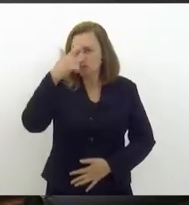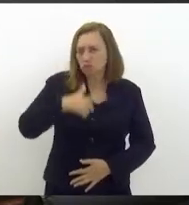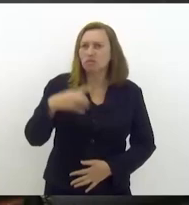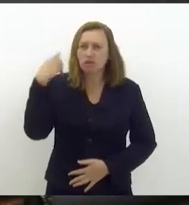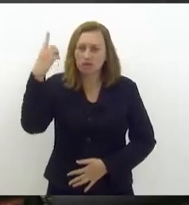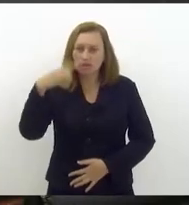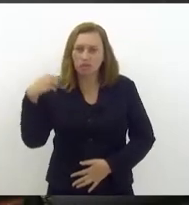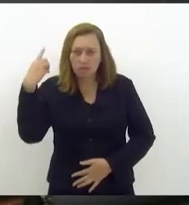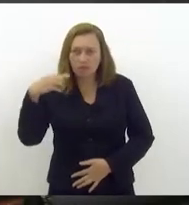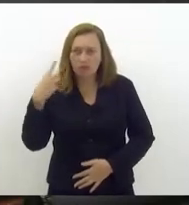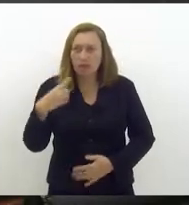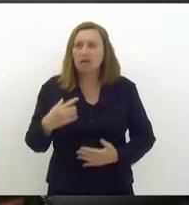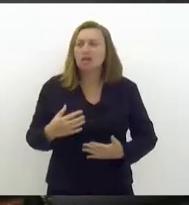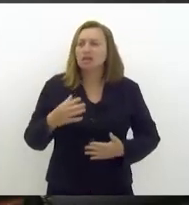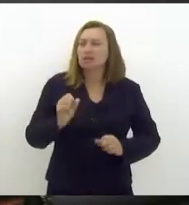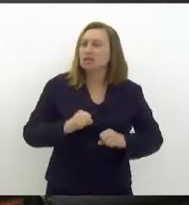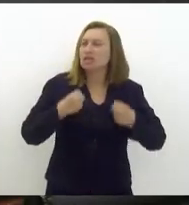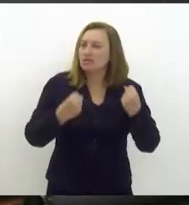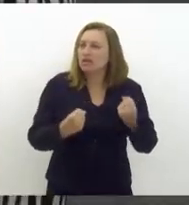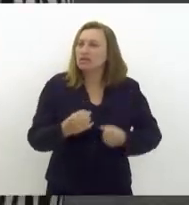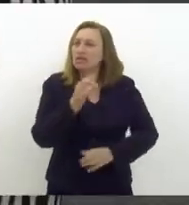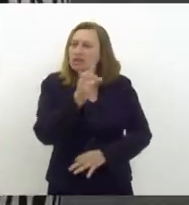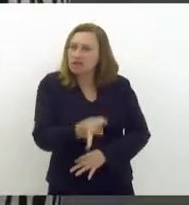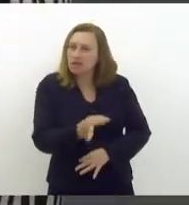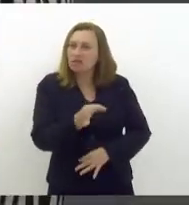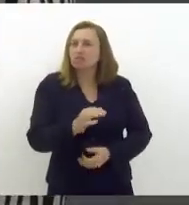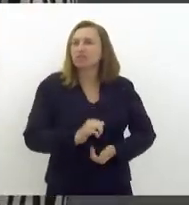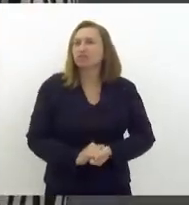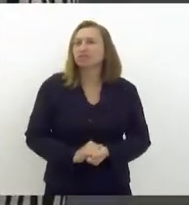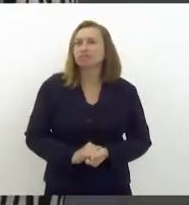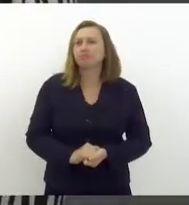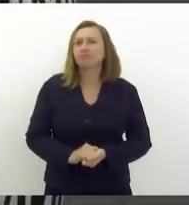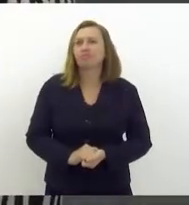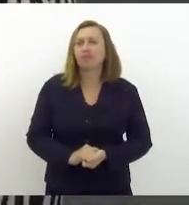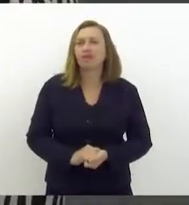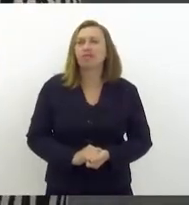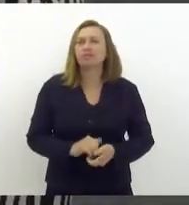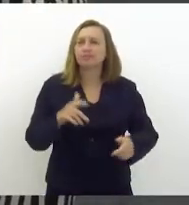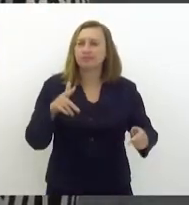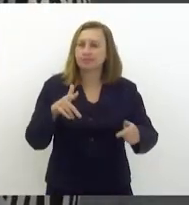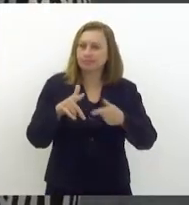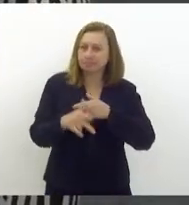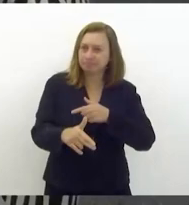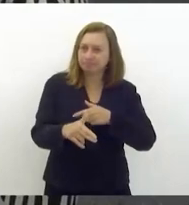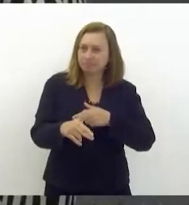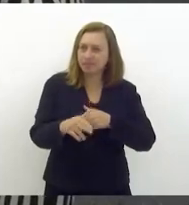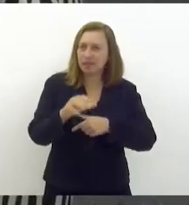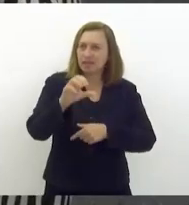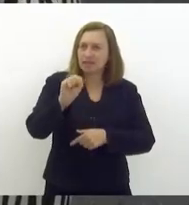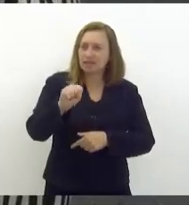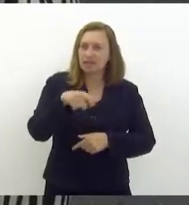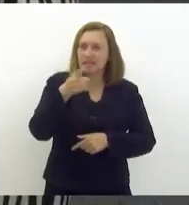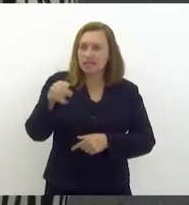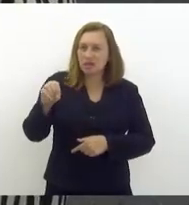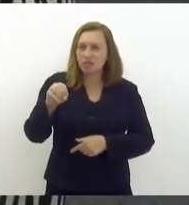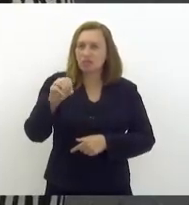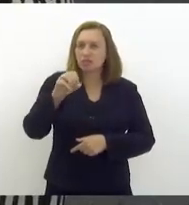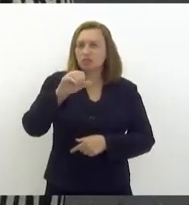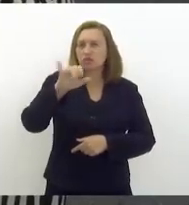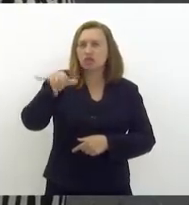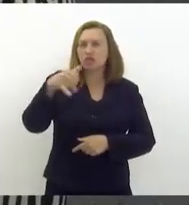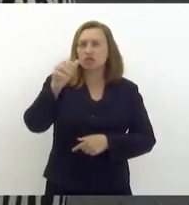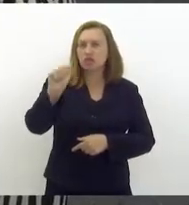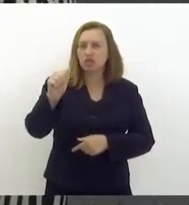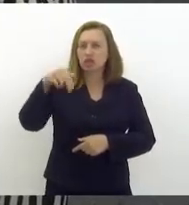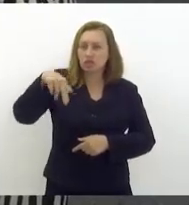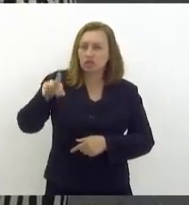pessoa que defende o que é justo o que é correto a interdição de São Januário Nas condições